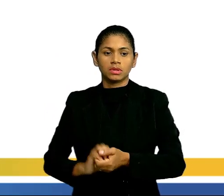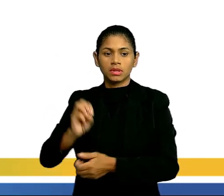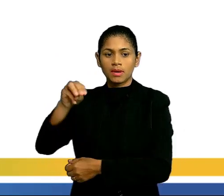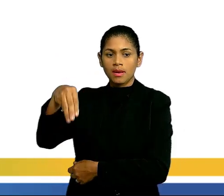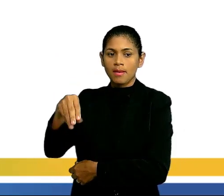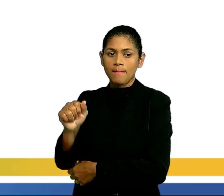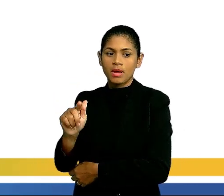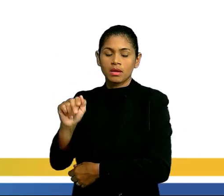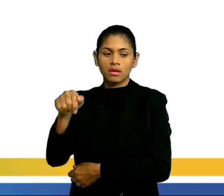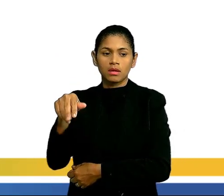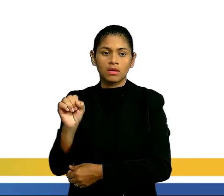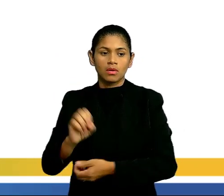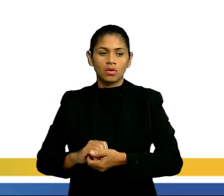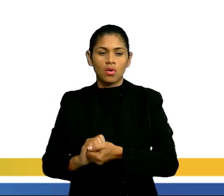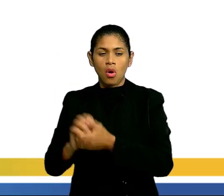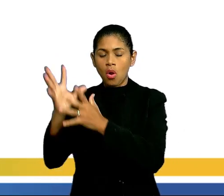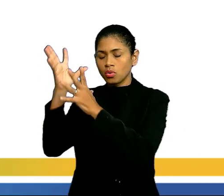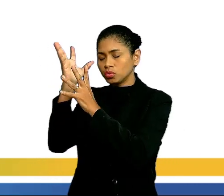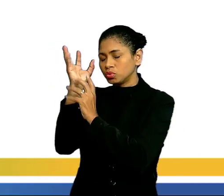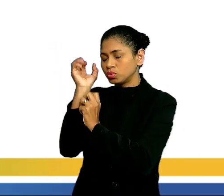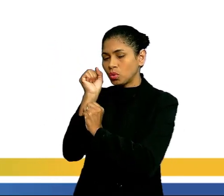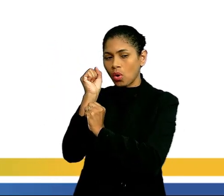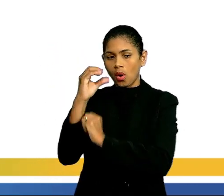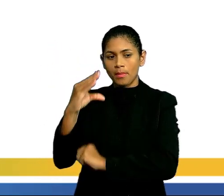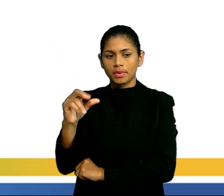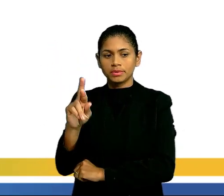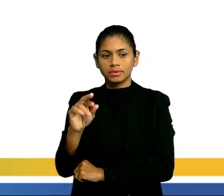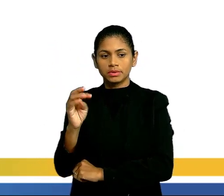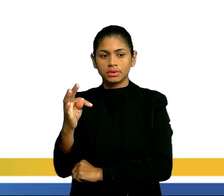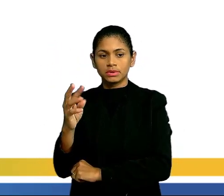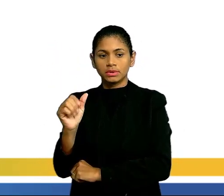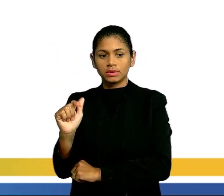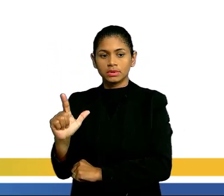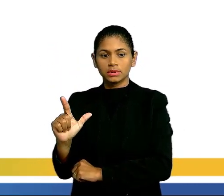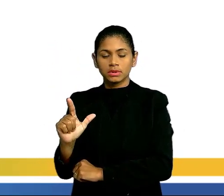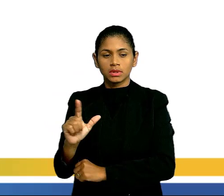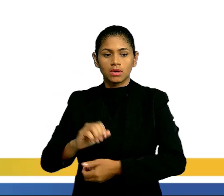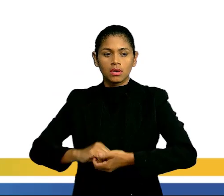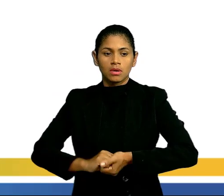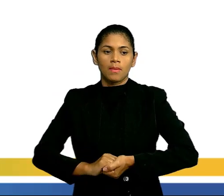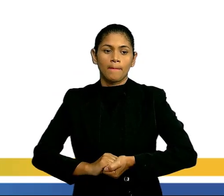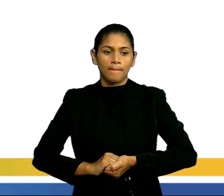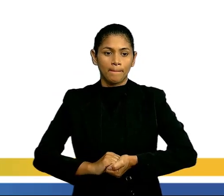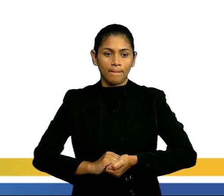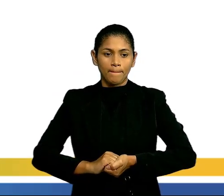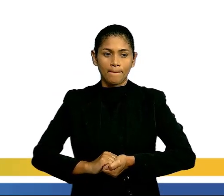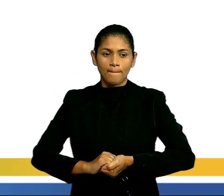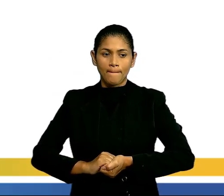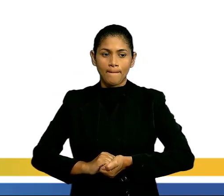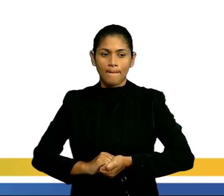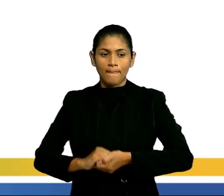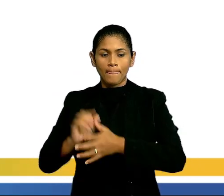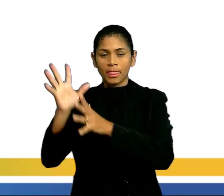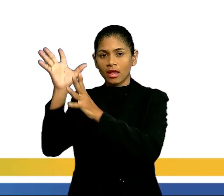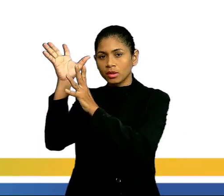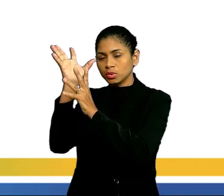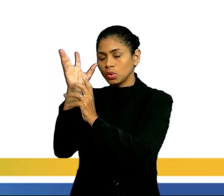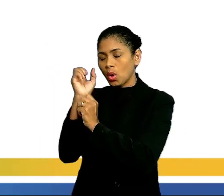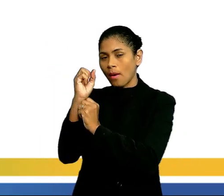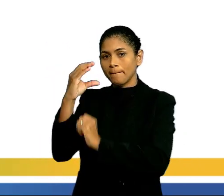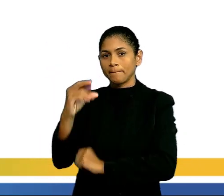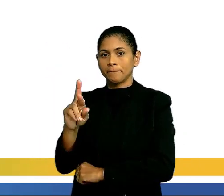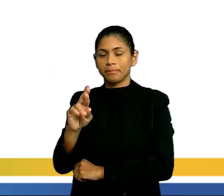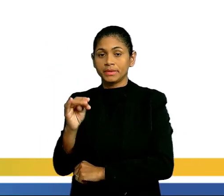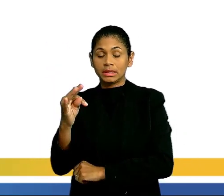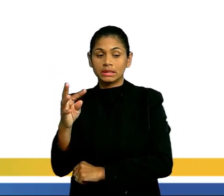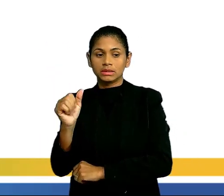no cristal, em Cassiopeia. Dorme em Cassiopeia, no saltério, dorme no cristal,